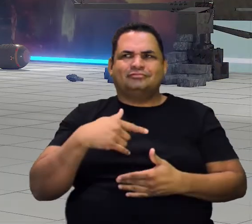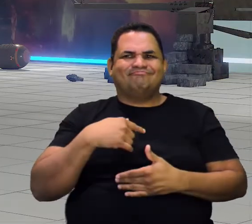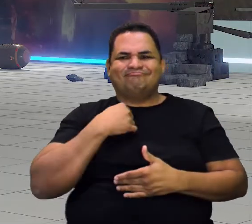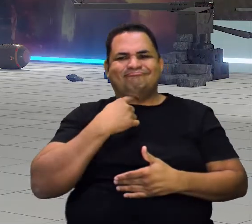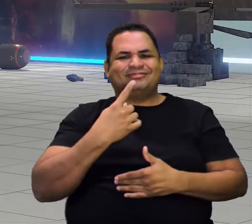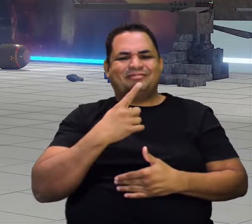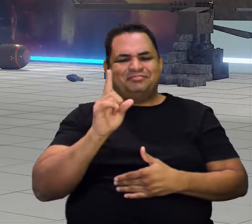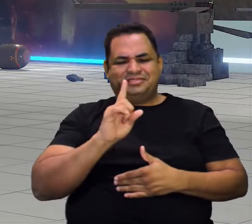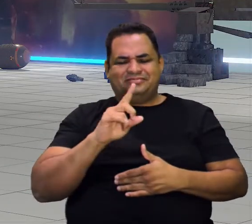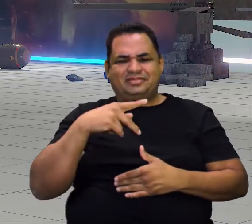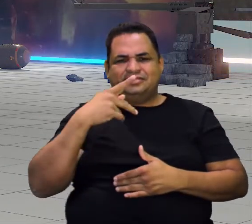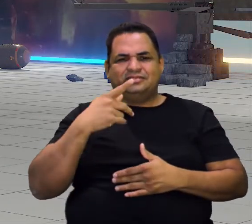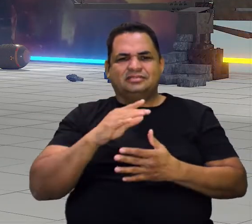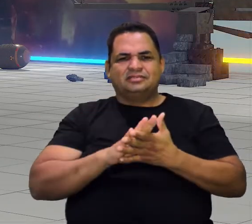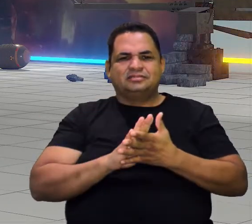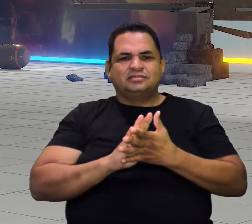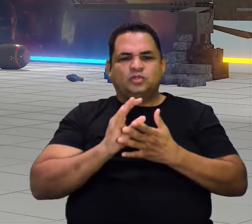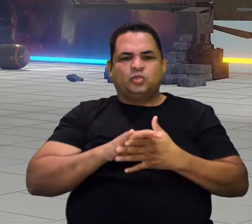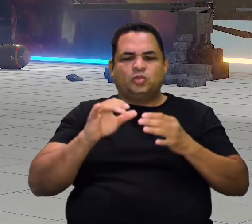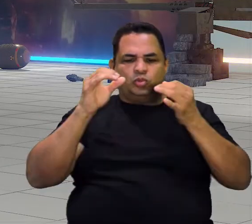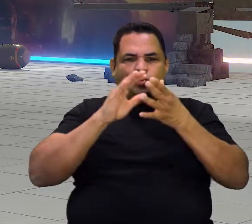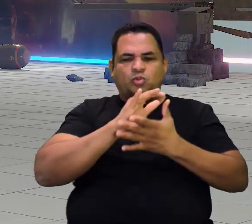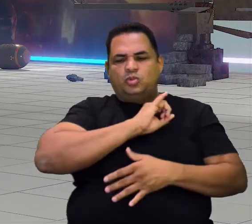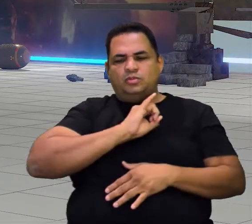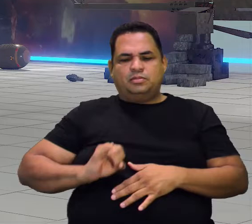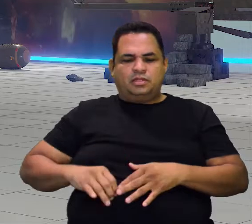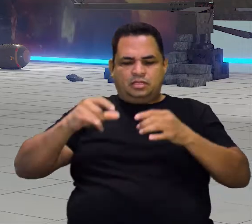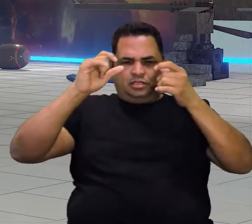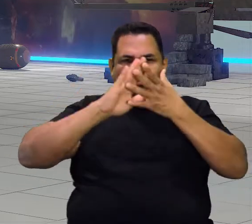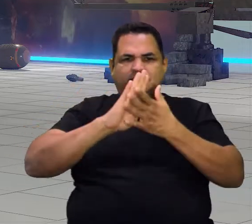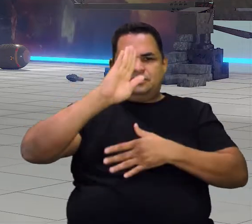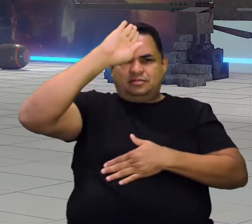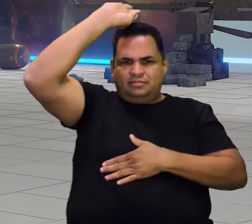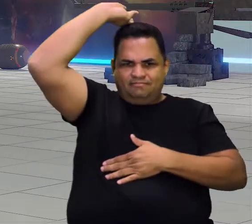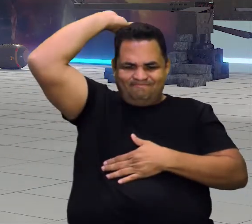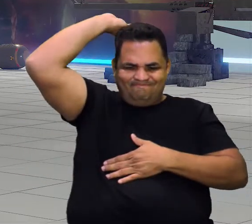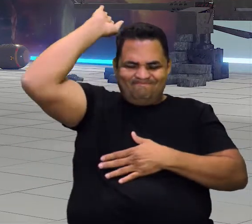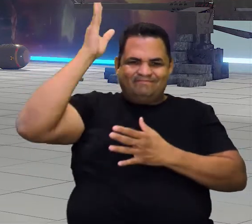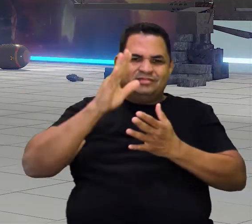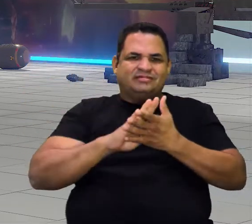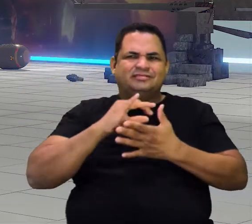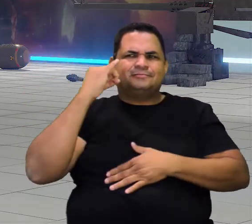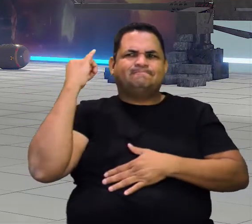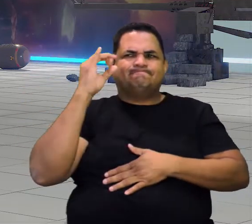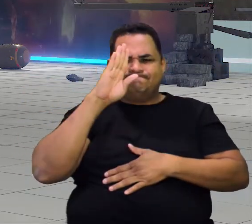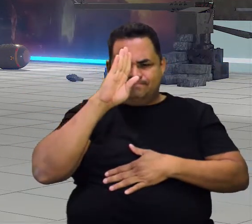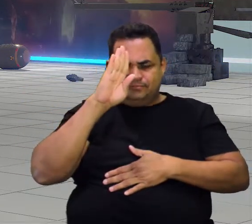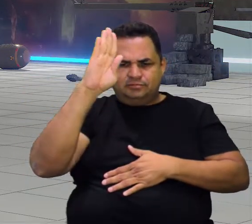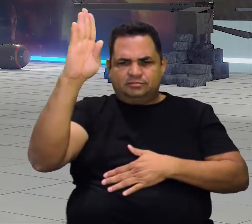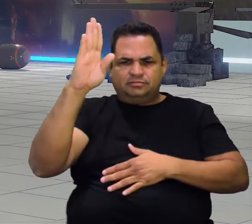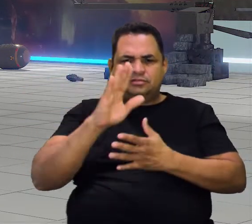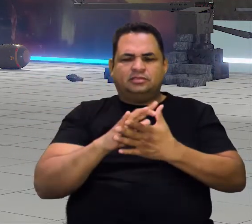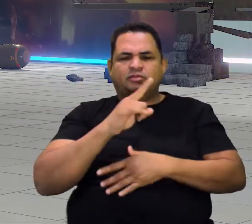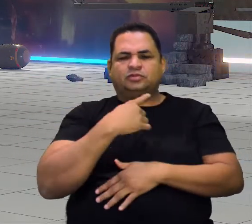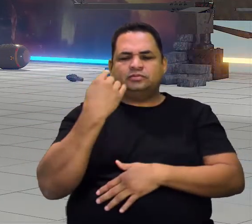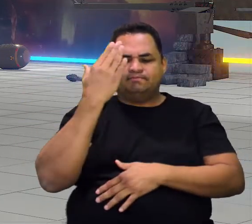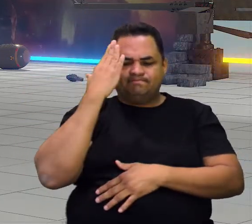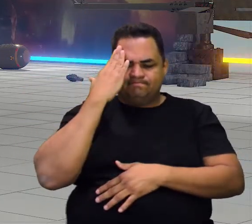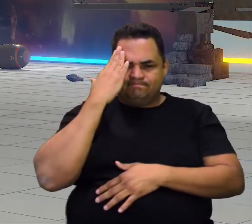inegavelmente, o Império Romano, ele vai ser de extrema importância para nós